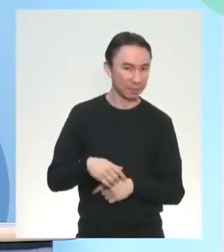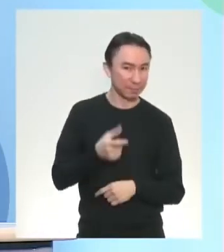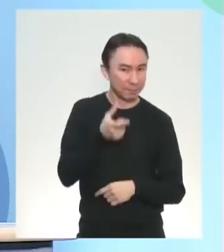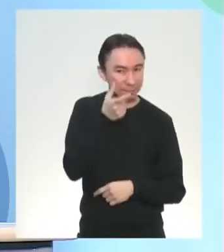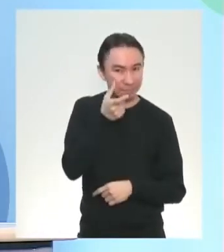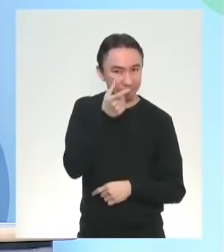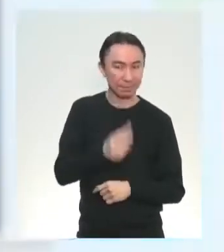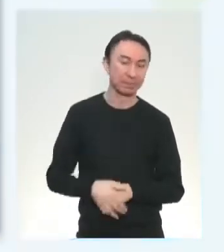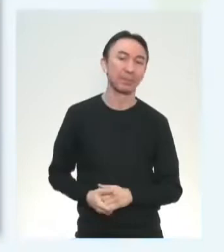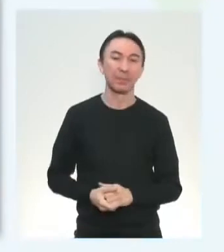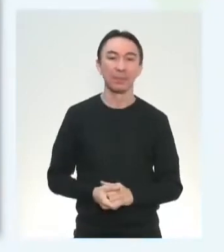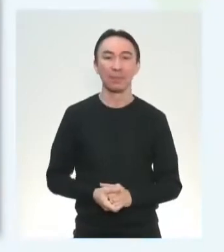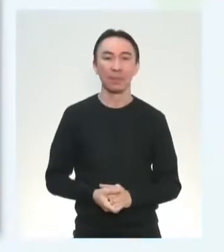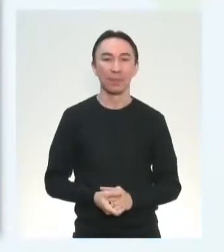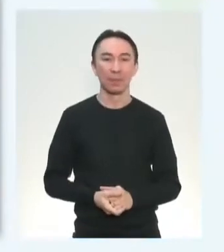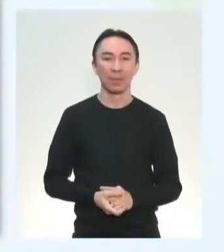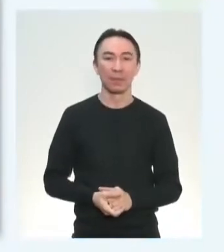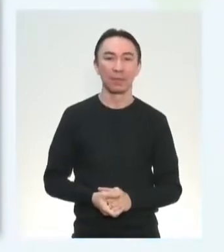vídeo.